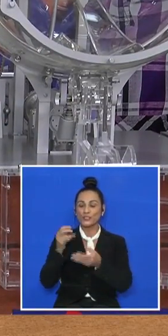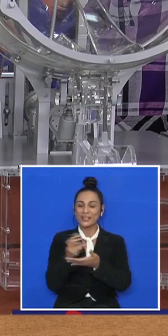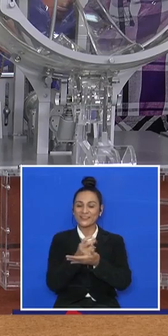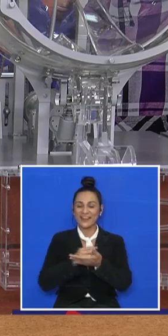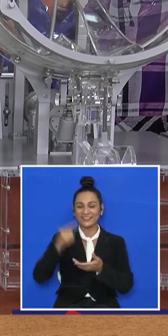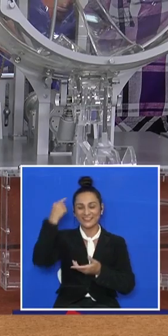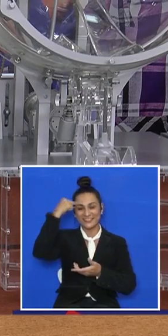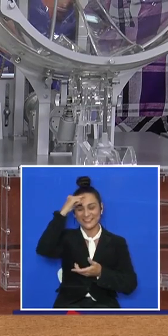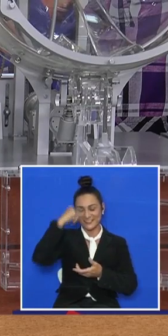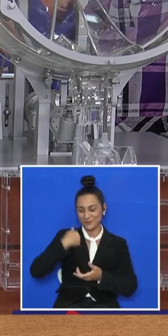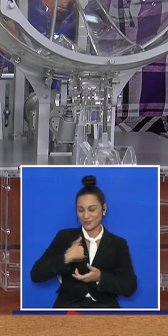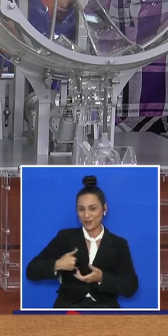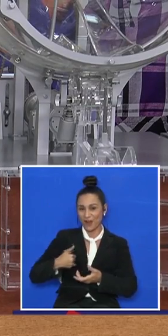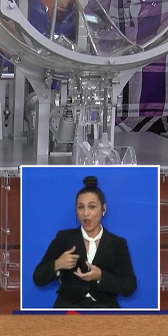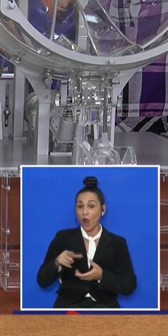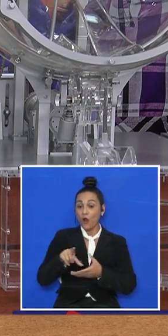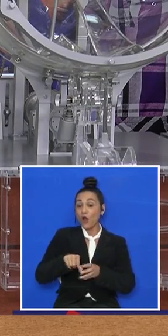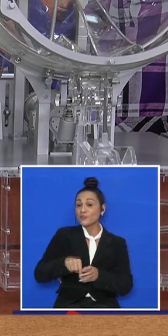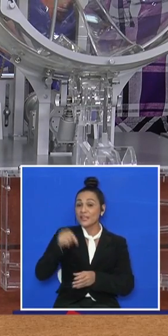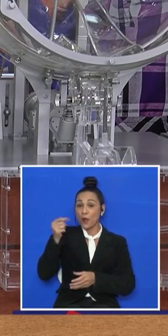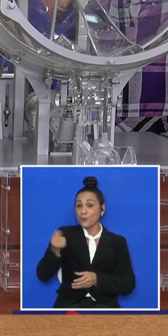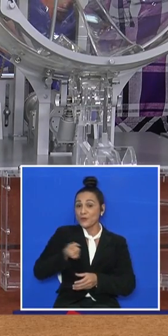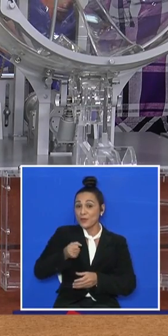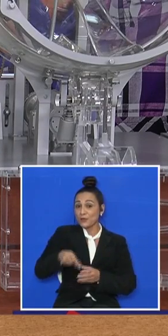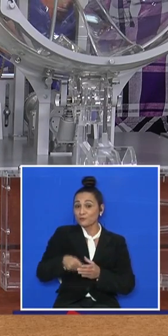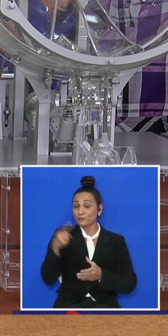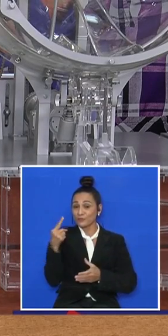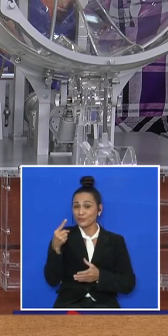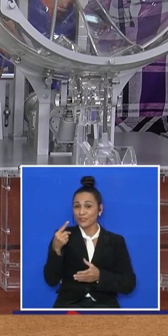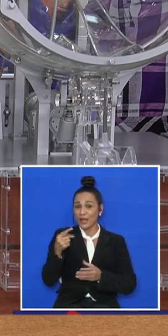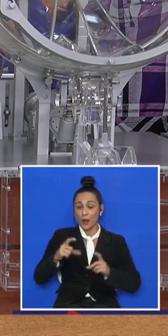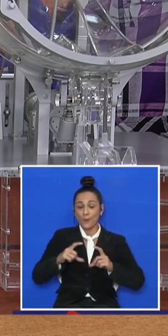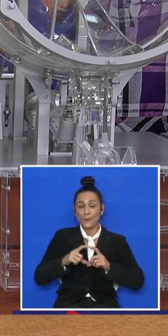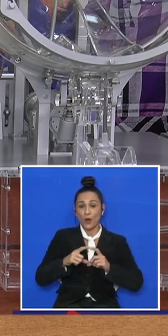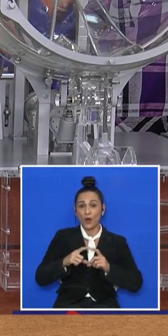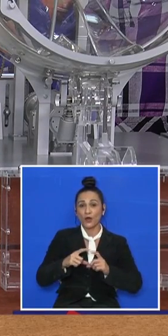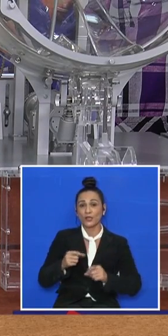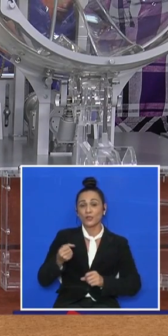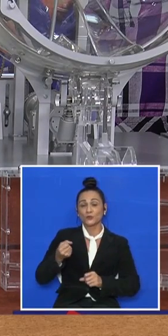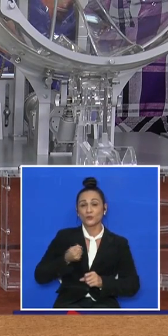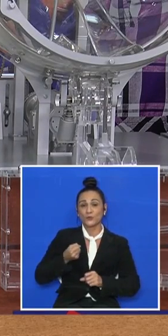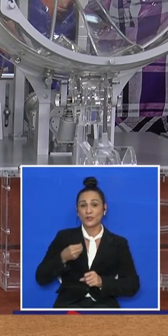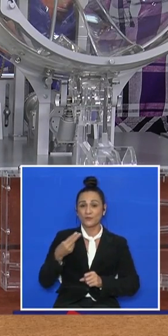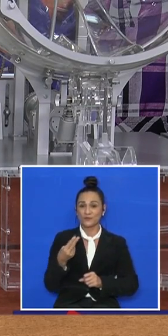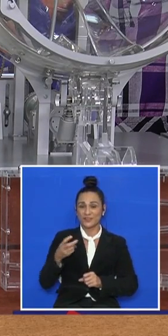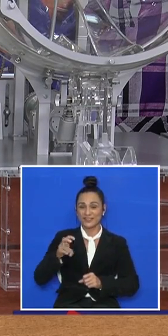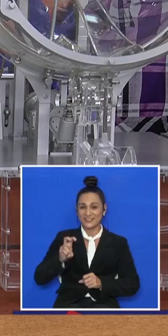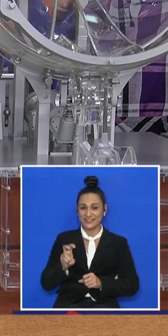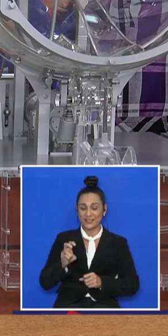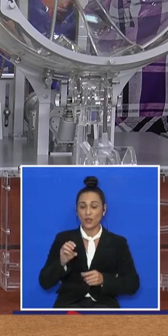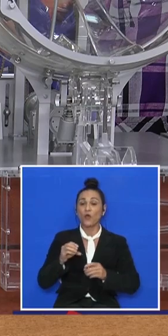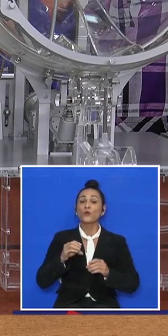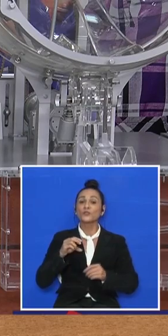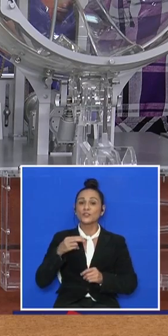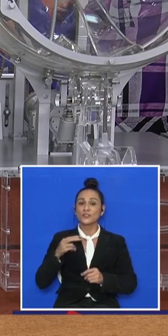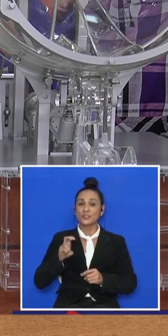de São João. Qual será o primeiro número sorteado? Vem chegando, bola 25. Bola 25 é o